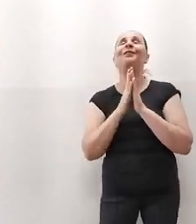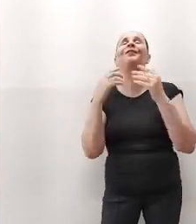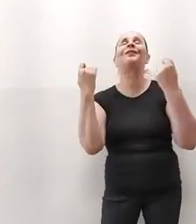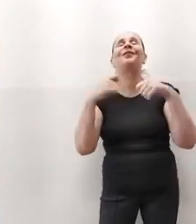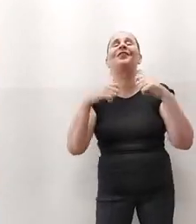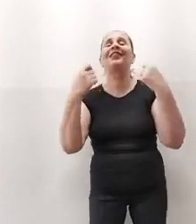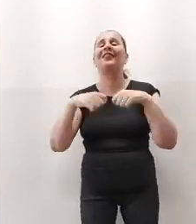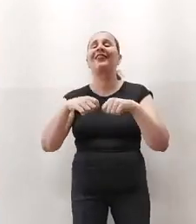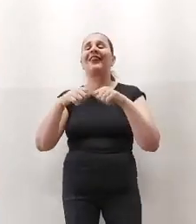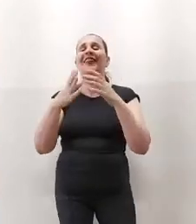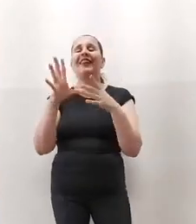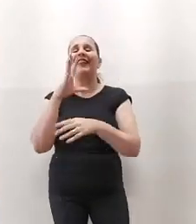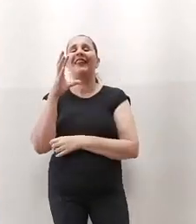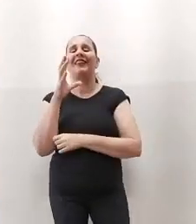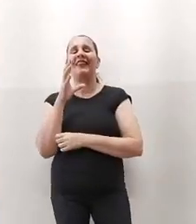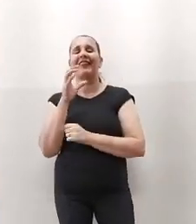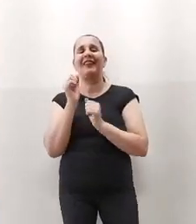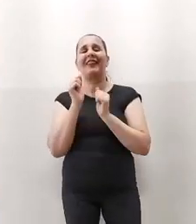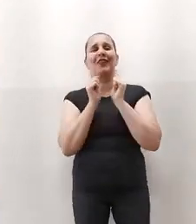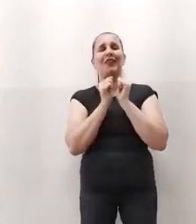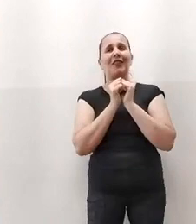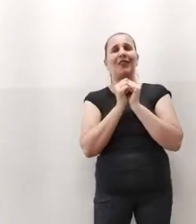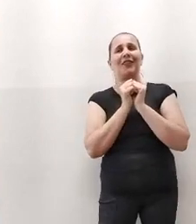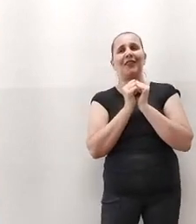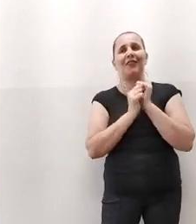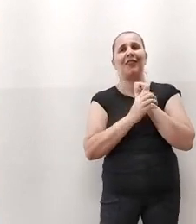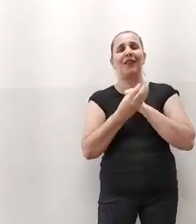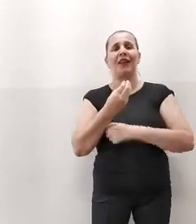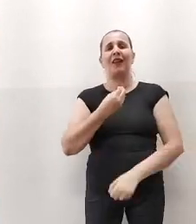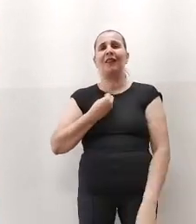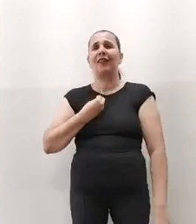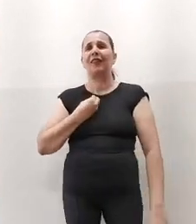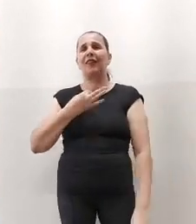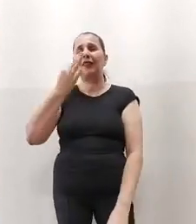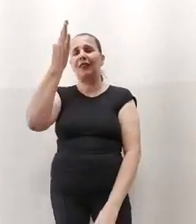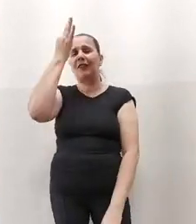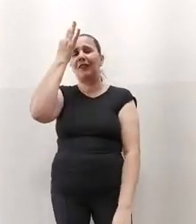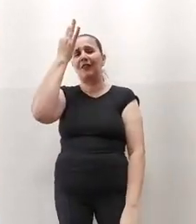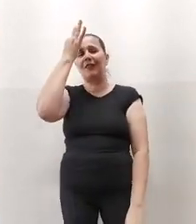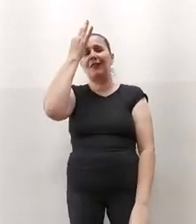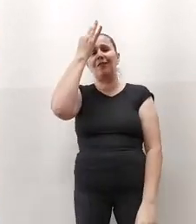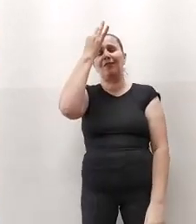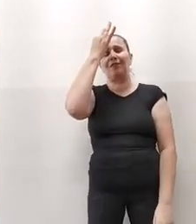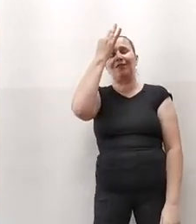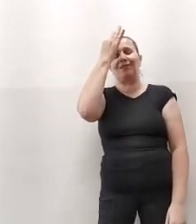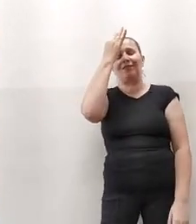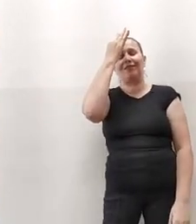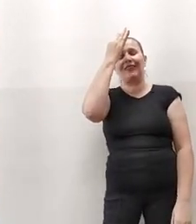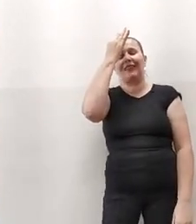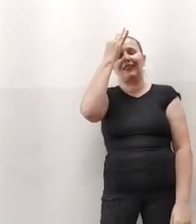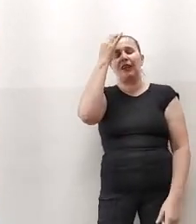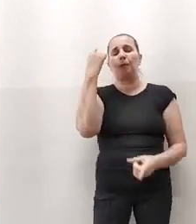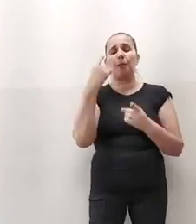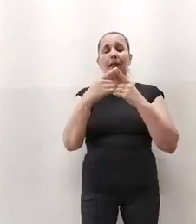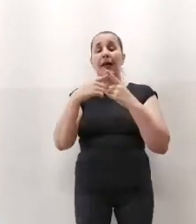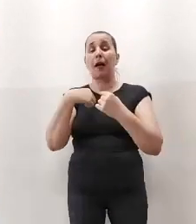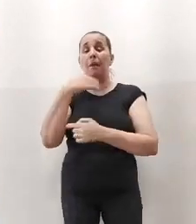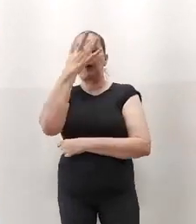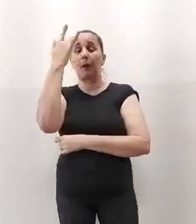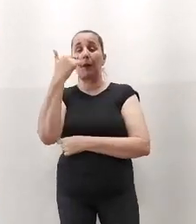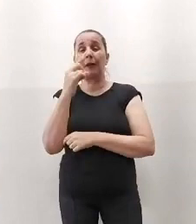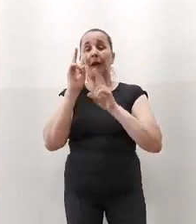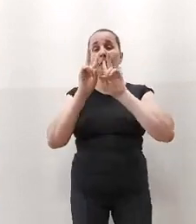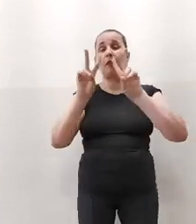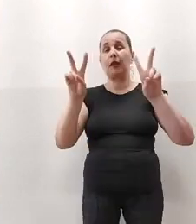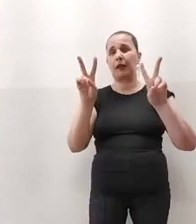desesperadamente de andar pela visão espiritual, desesperadamente. Porque aquele que não tem visão, aquele que não